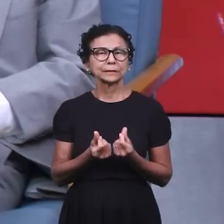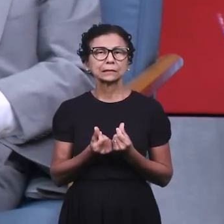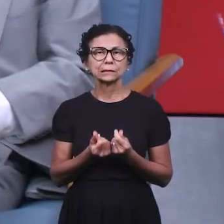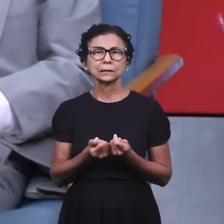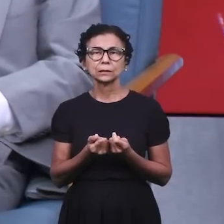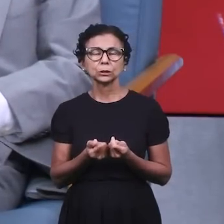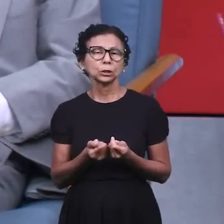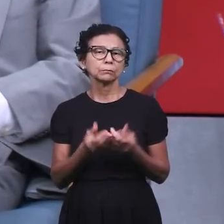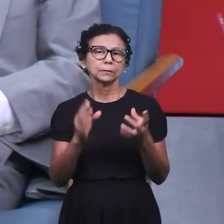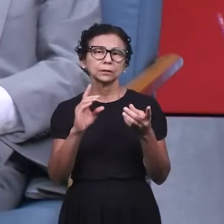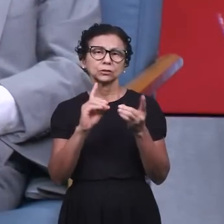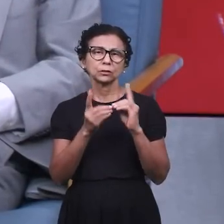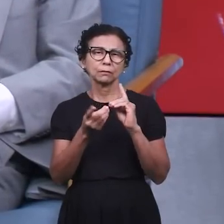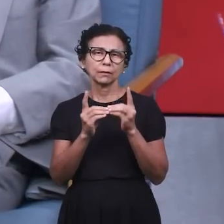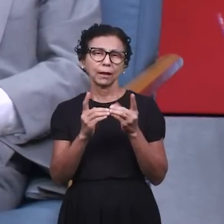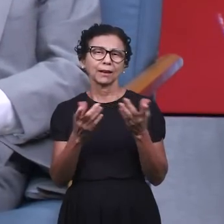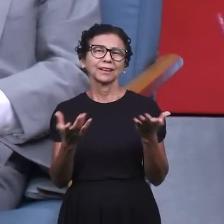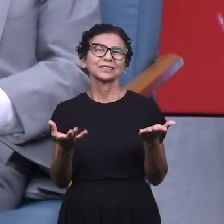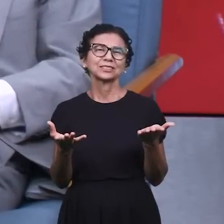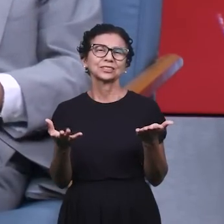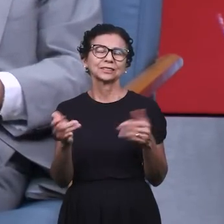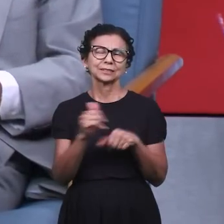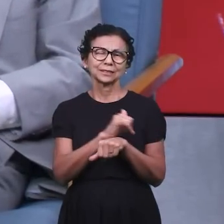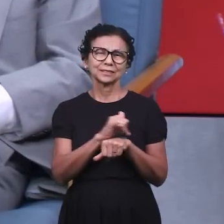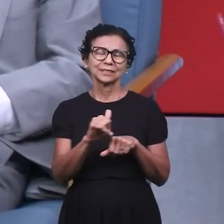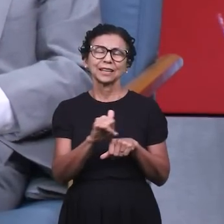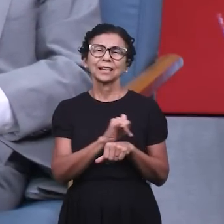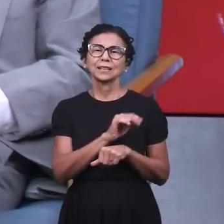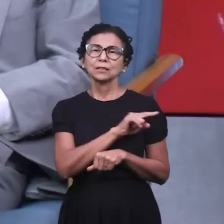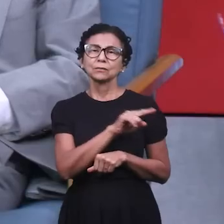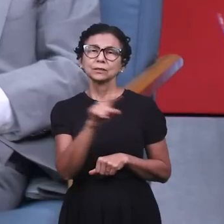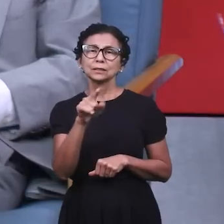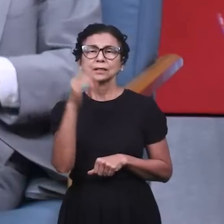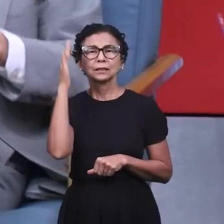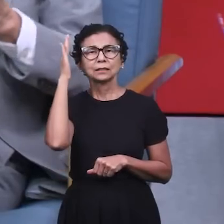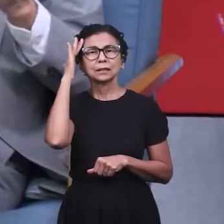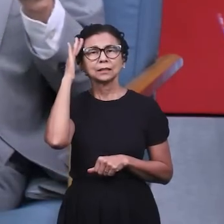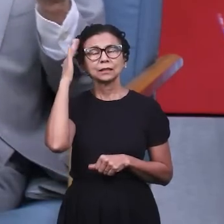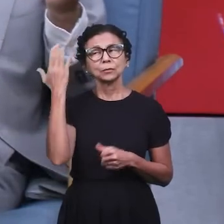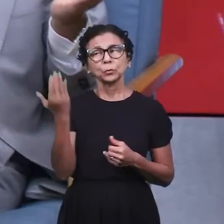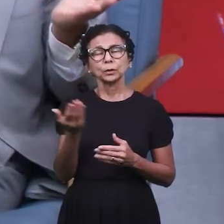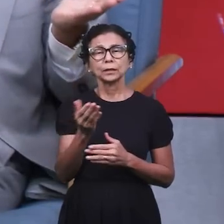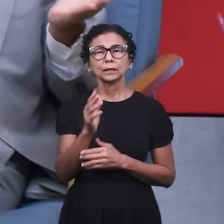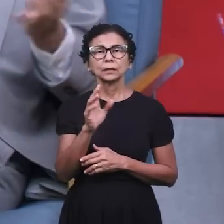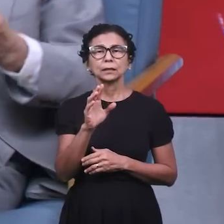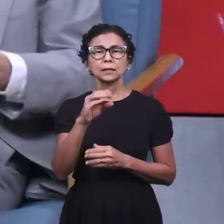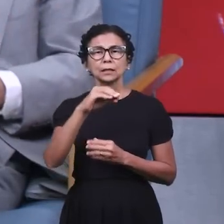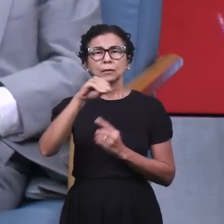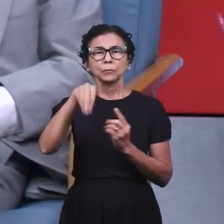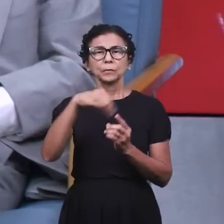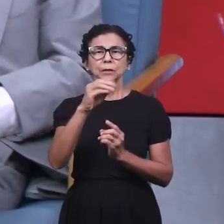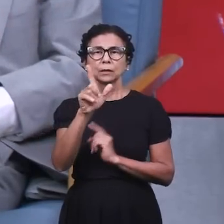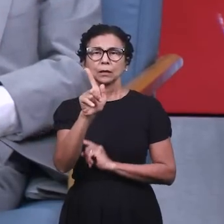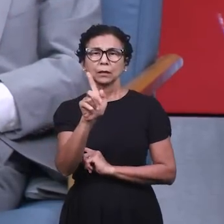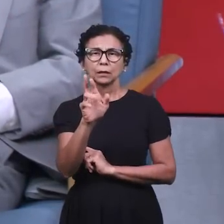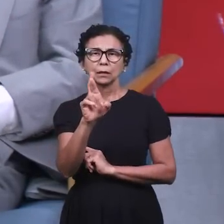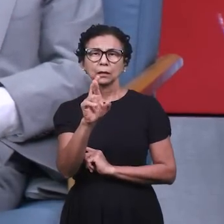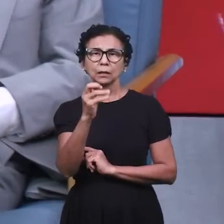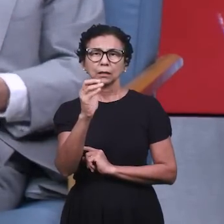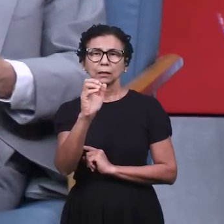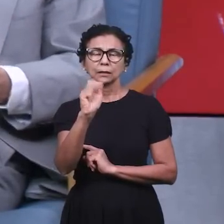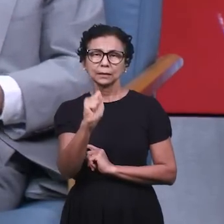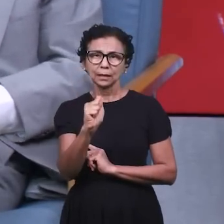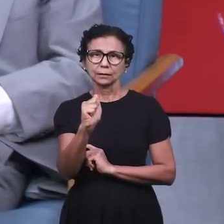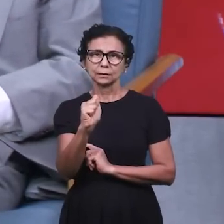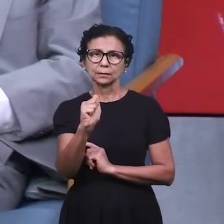uma forma didática de fazer os irmãos entenderem isso. Porque quando se fala de graça, nós estamos